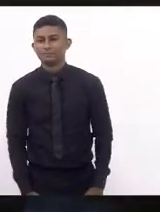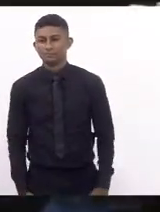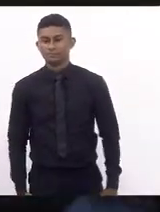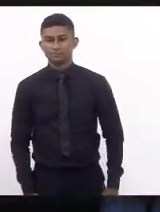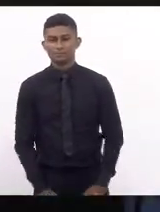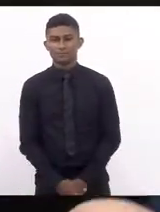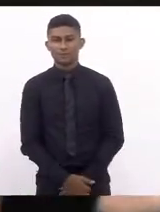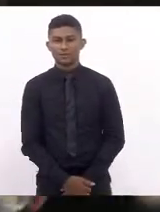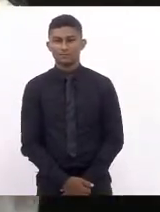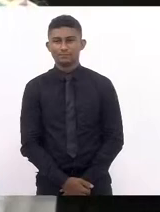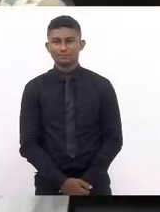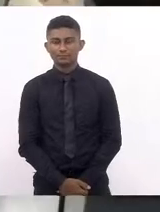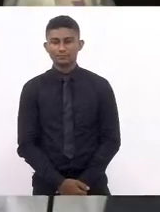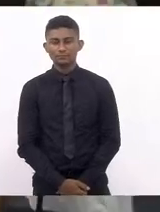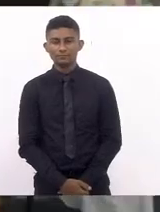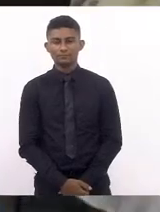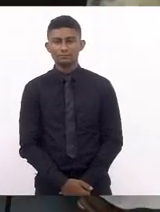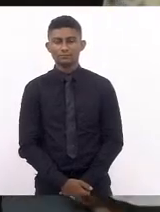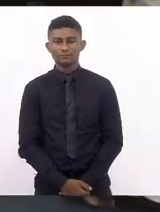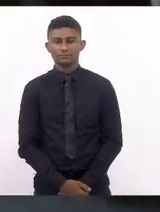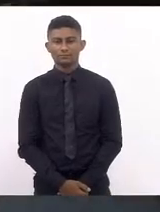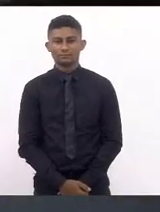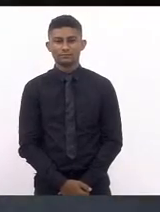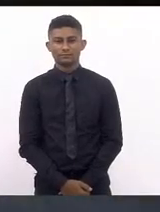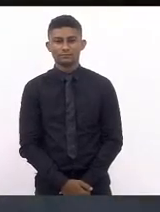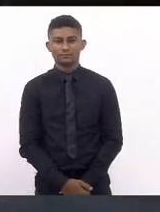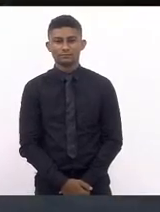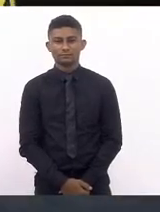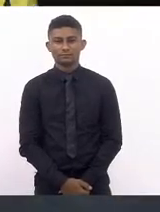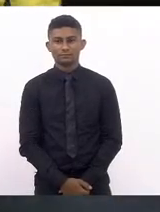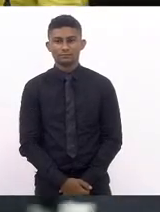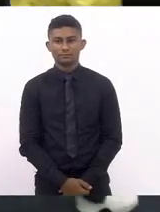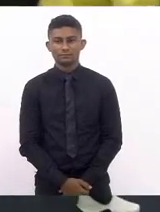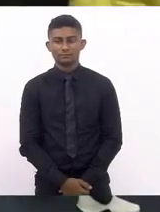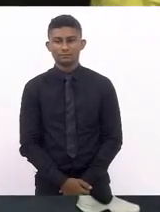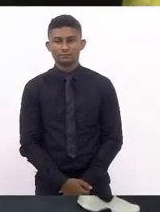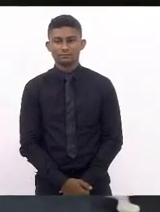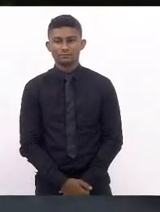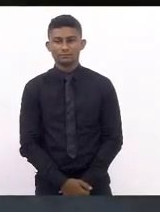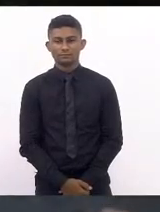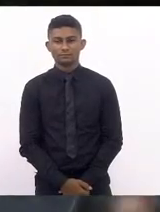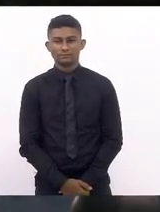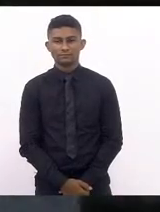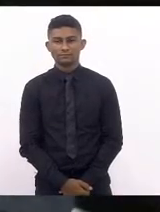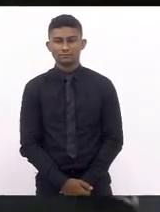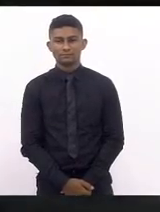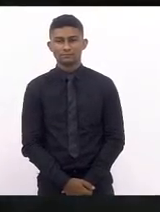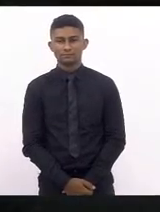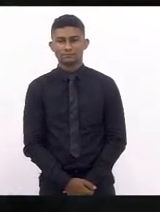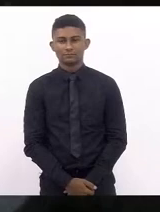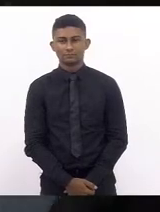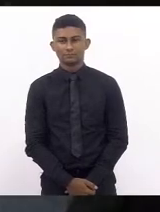estão presentes nesse instante deputados venha venha para cá por favor